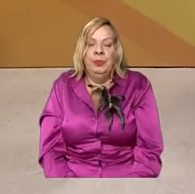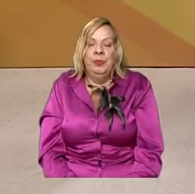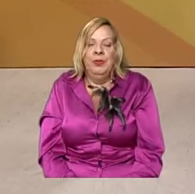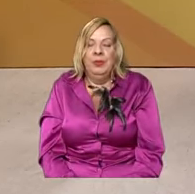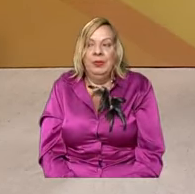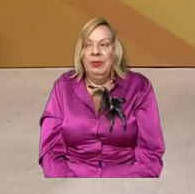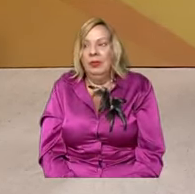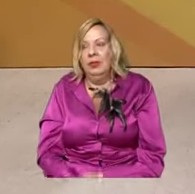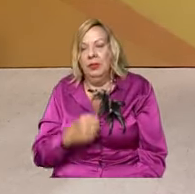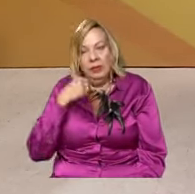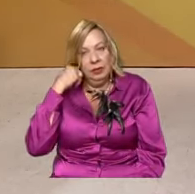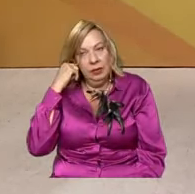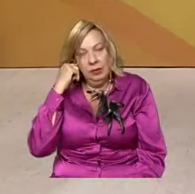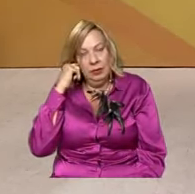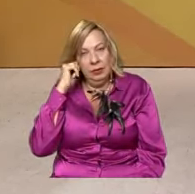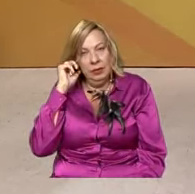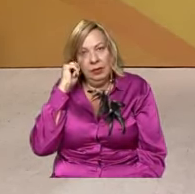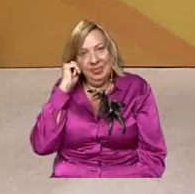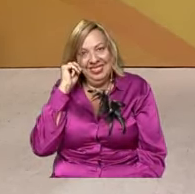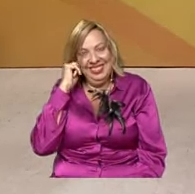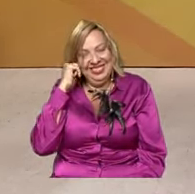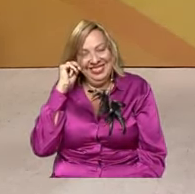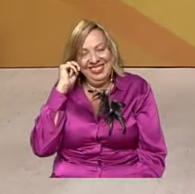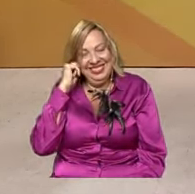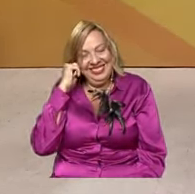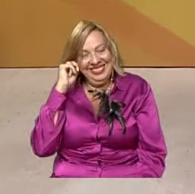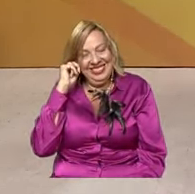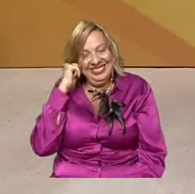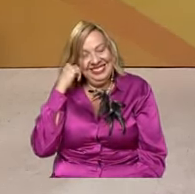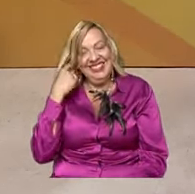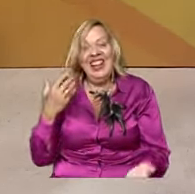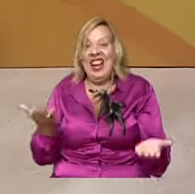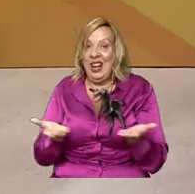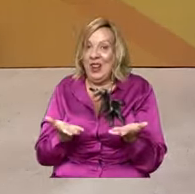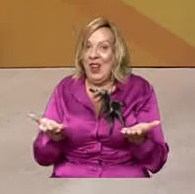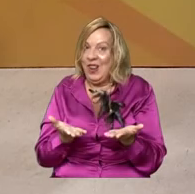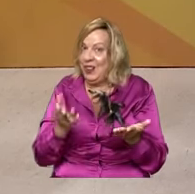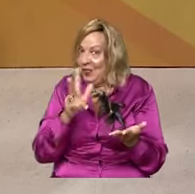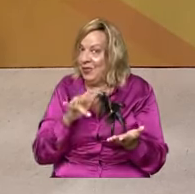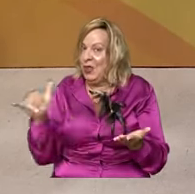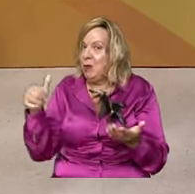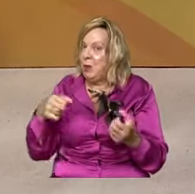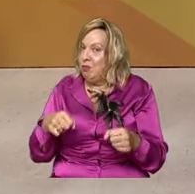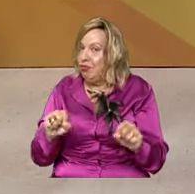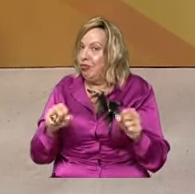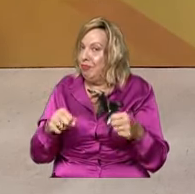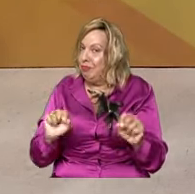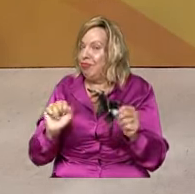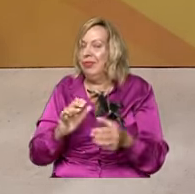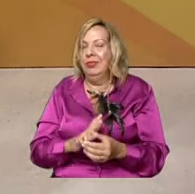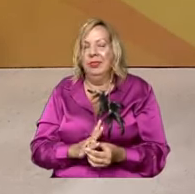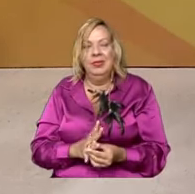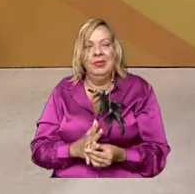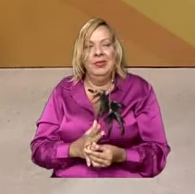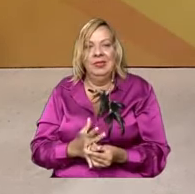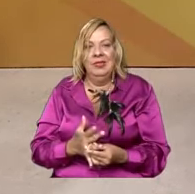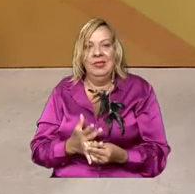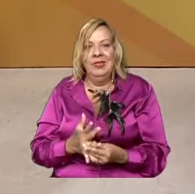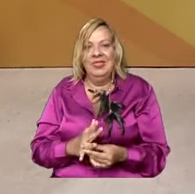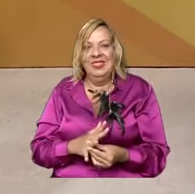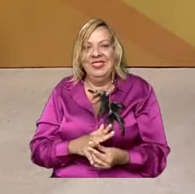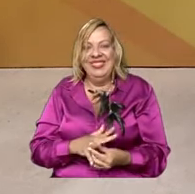aquela acelerada no coração e na premiação. Ei, que agora é a hora que todo mundo